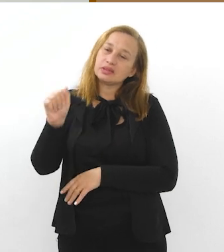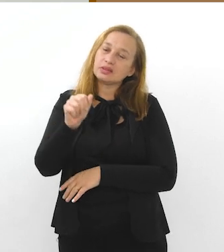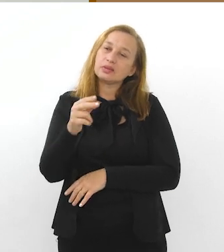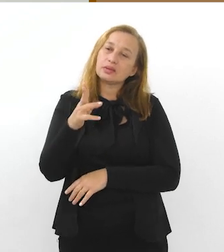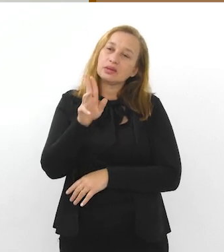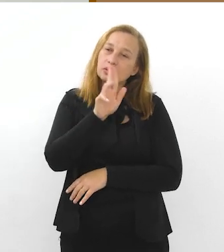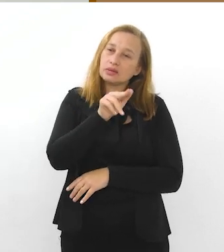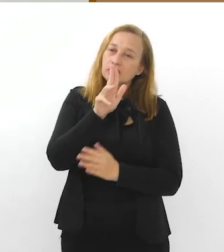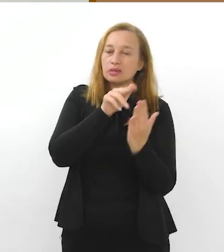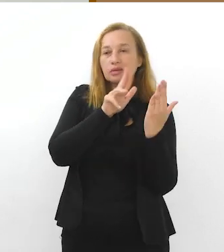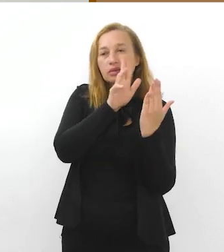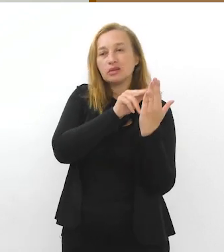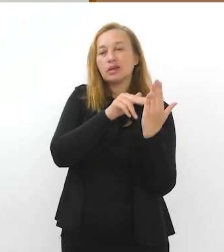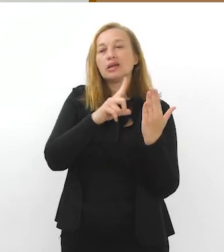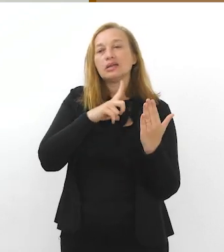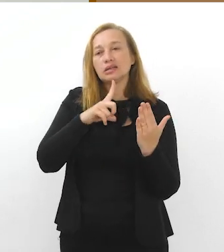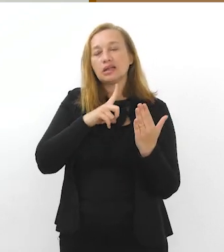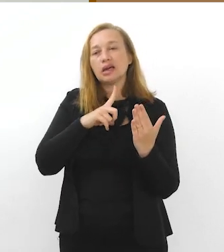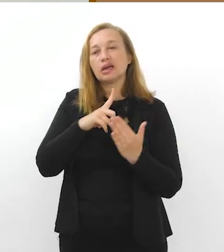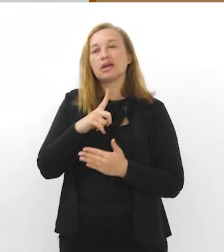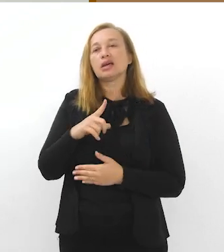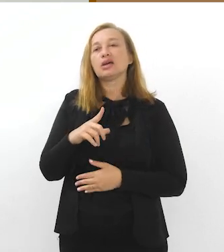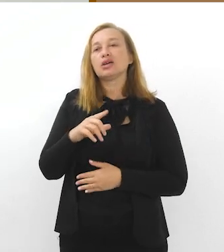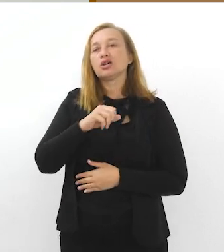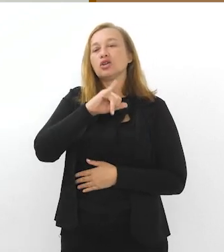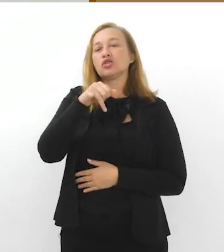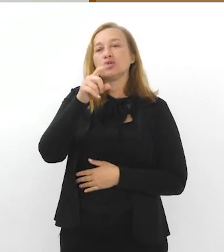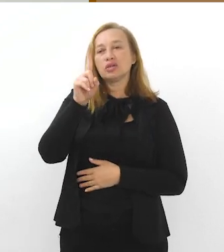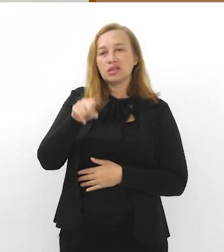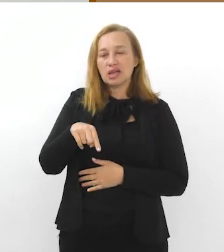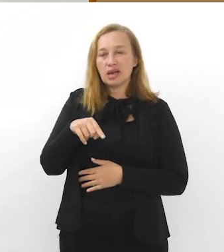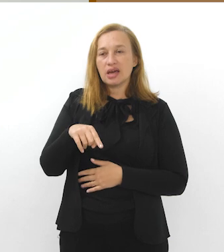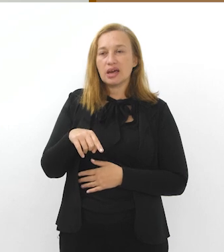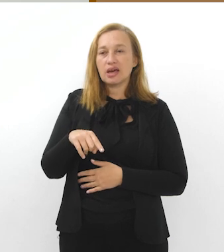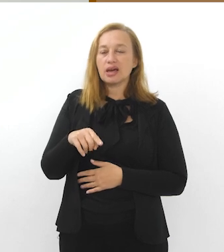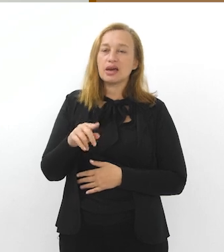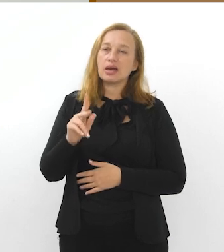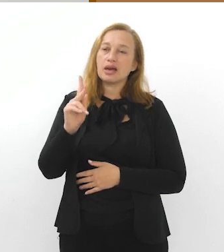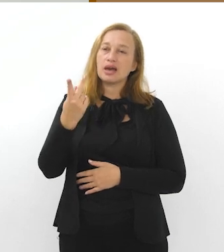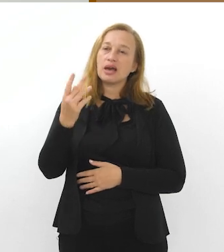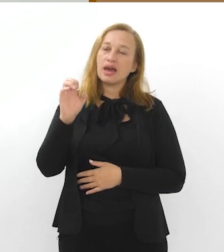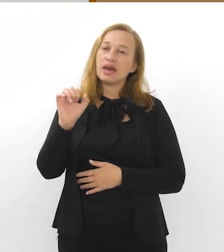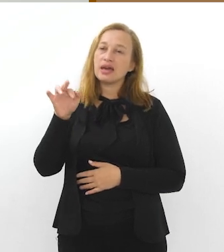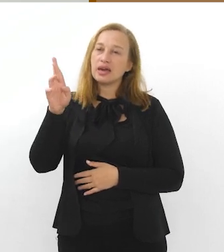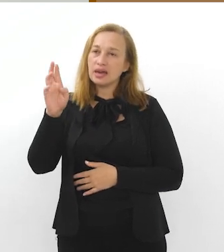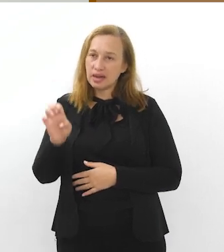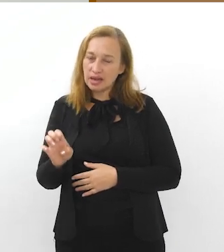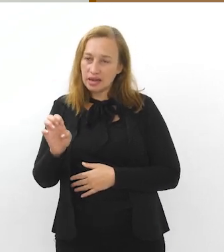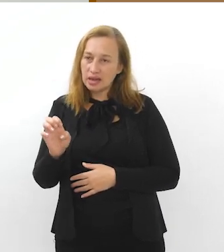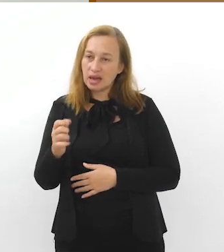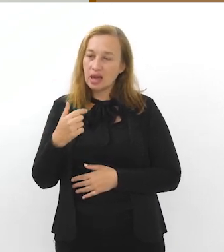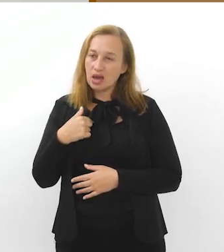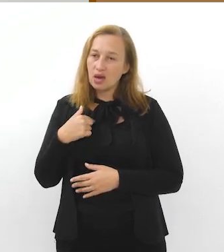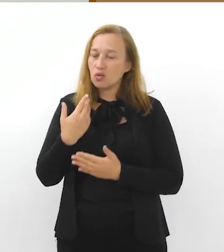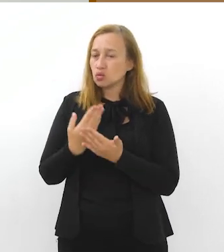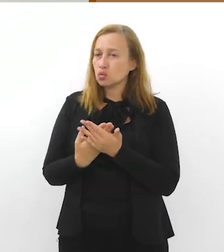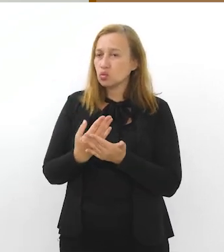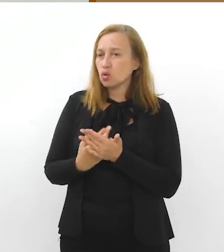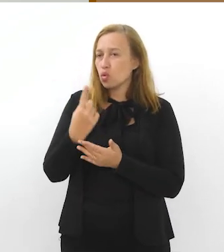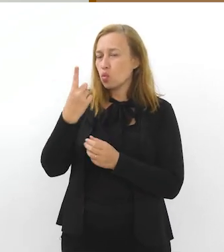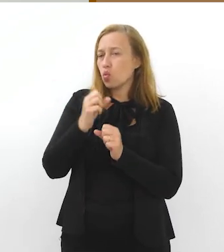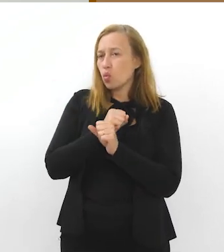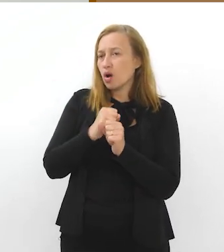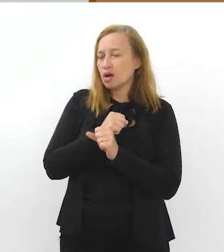Pintores, porque tem um pintor em Franca, José Henrique Taveira Breda, que eu lecionei um ano com ele para